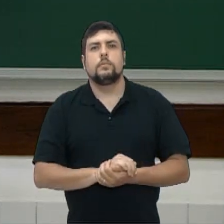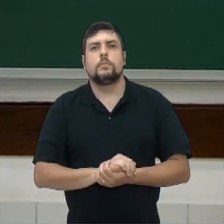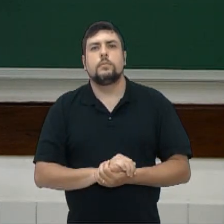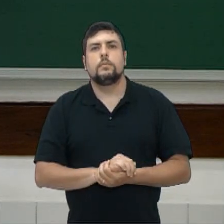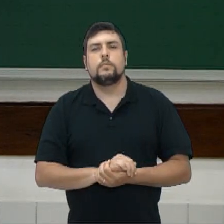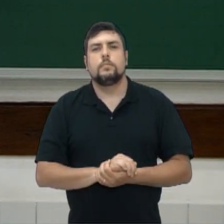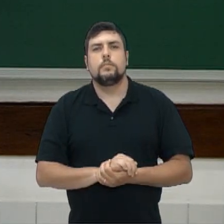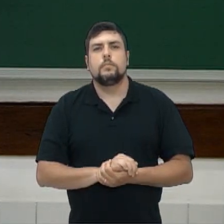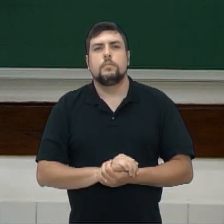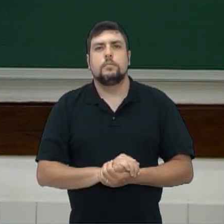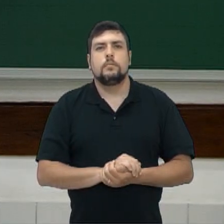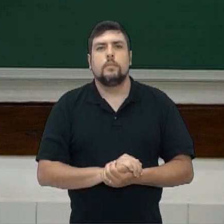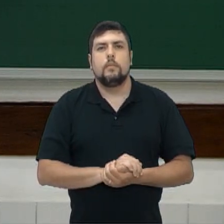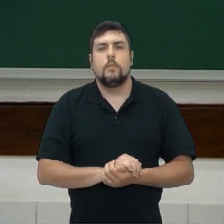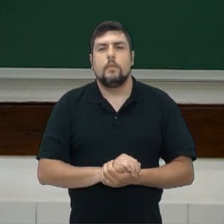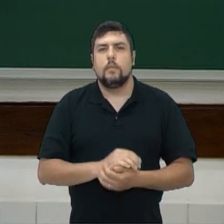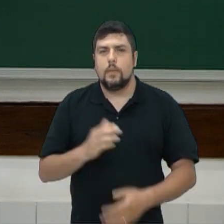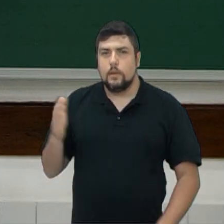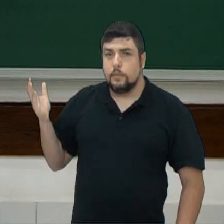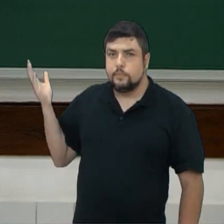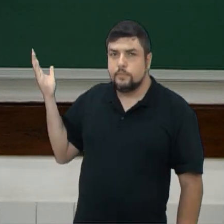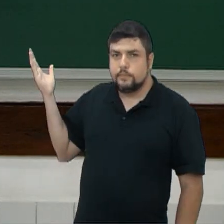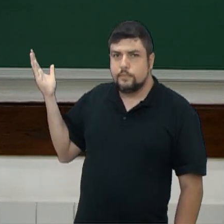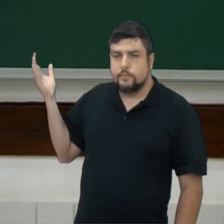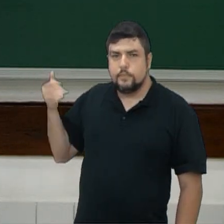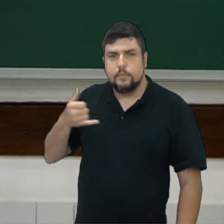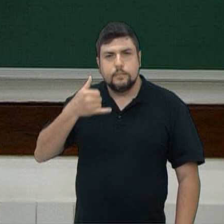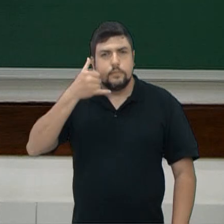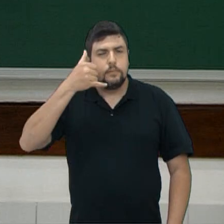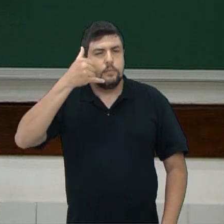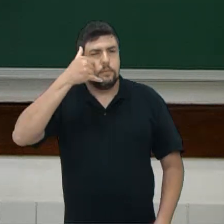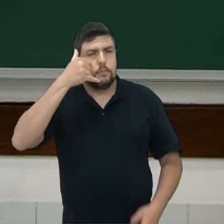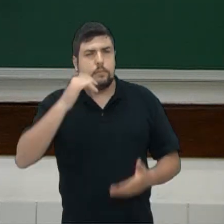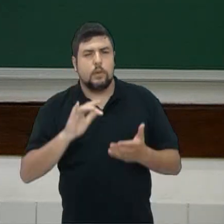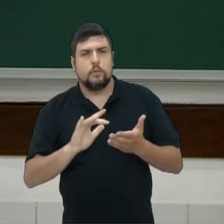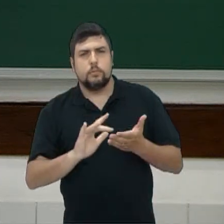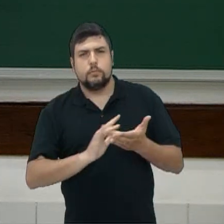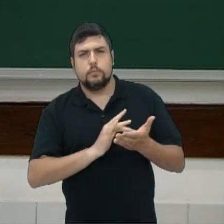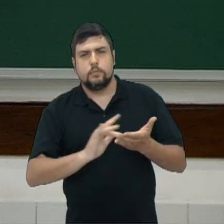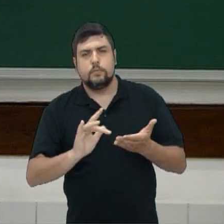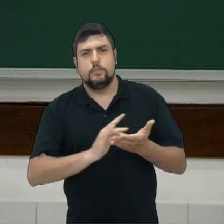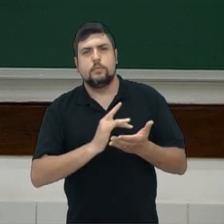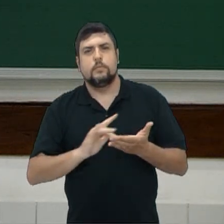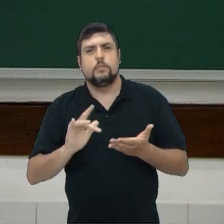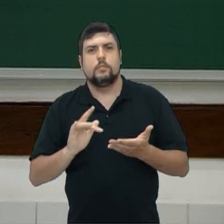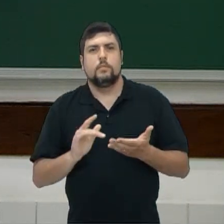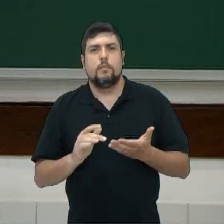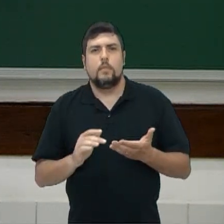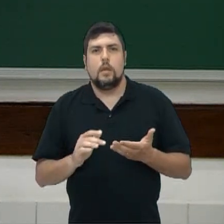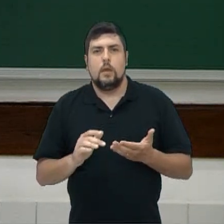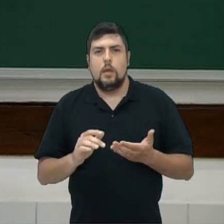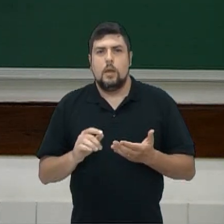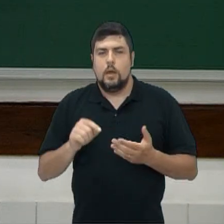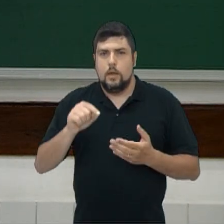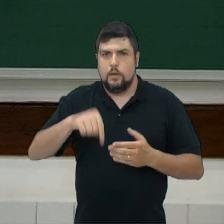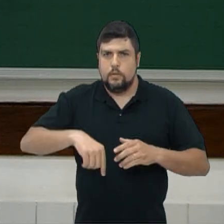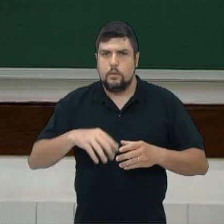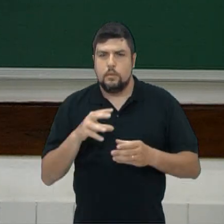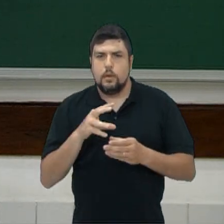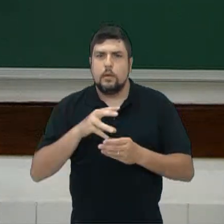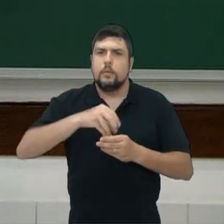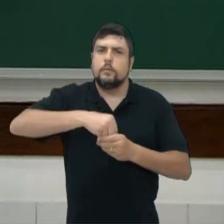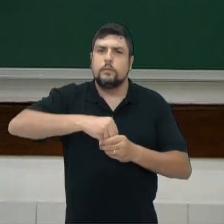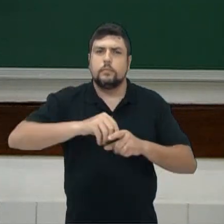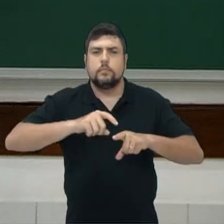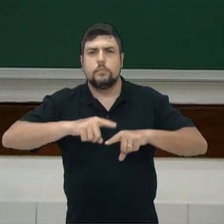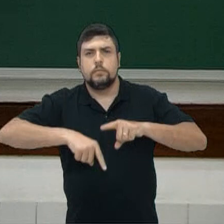Bom, aqui eu pus aqui o smartphone, a figura de um smartphone, porque ele é muito importante no estudo aqui dos componentes